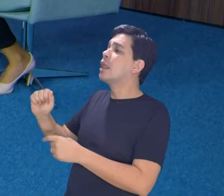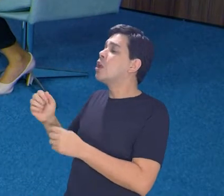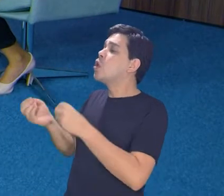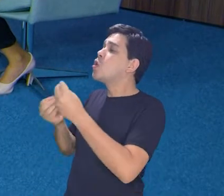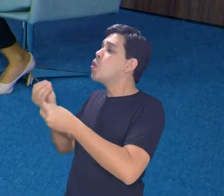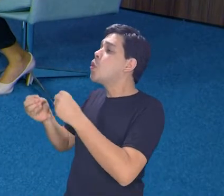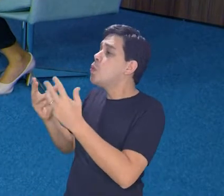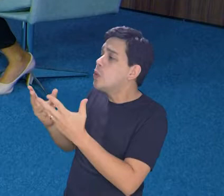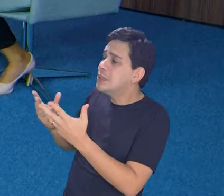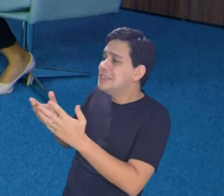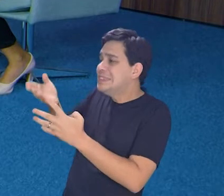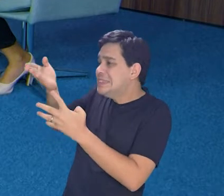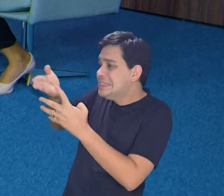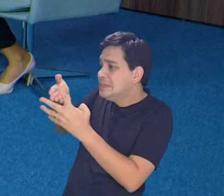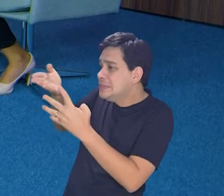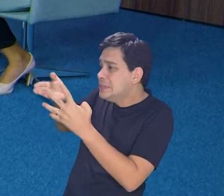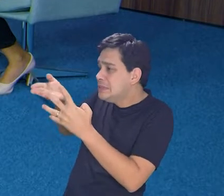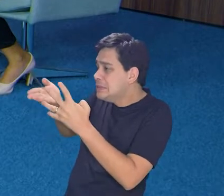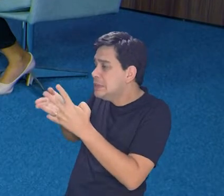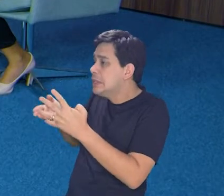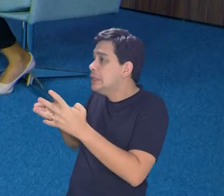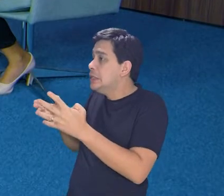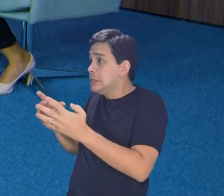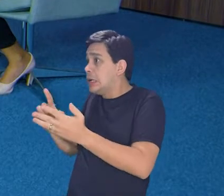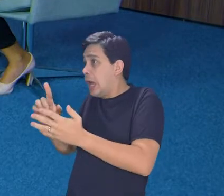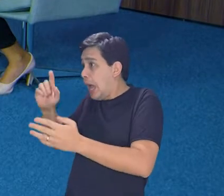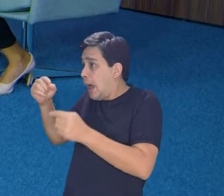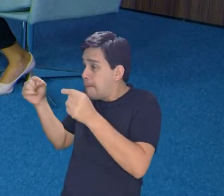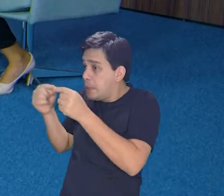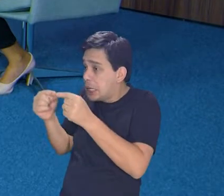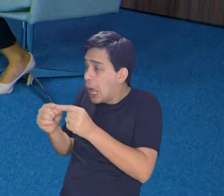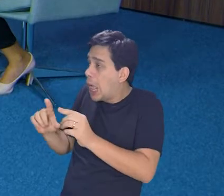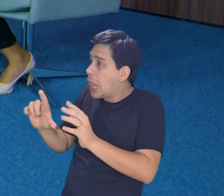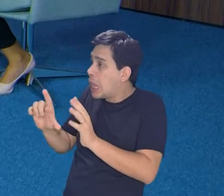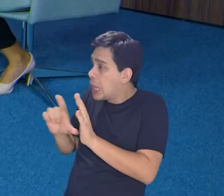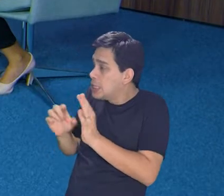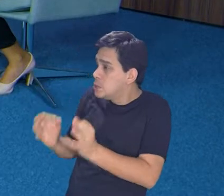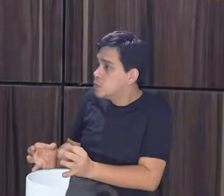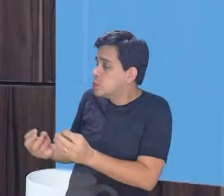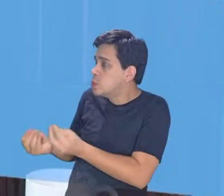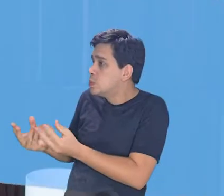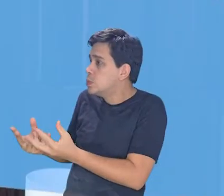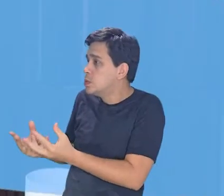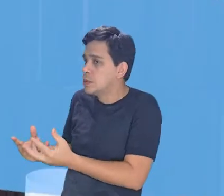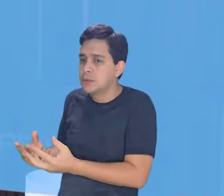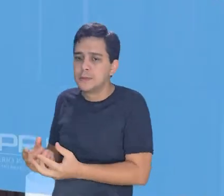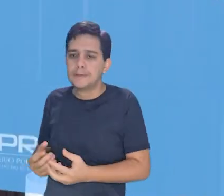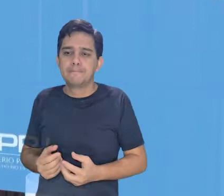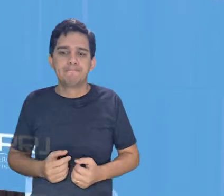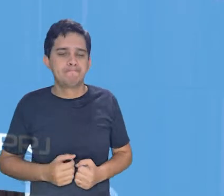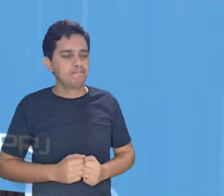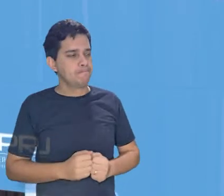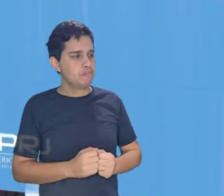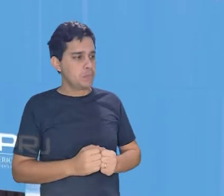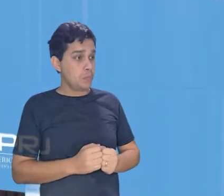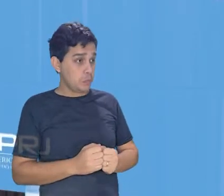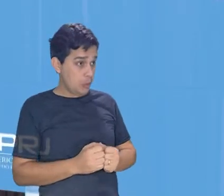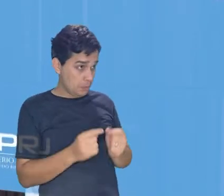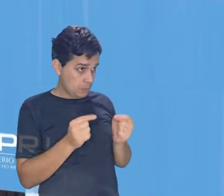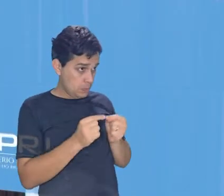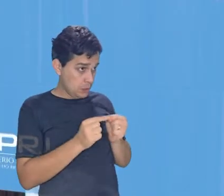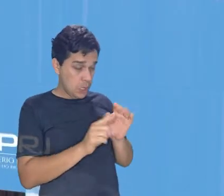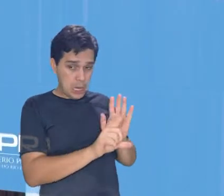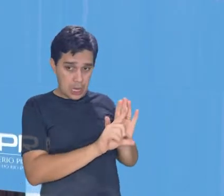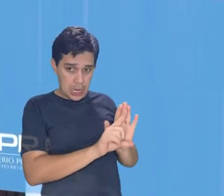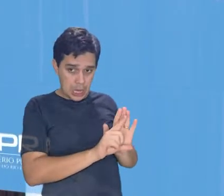A aplicação da Lei 13.431 de 2017, ela se dá tanto na fase administrativa